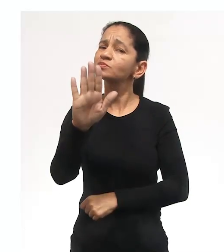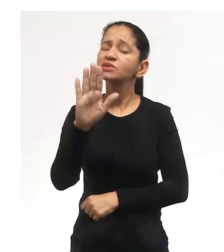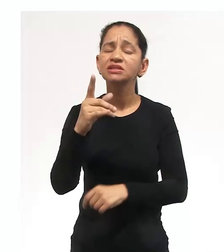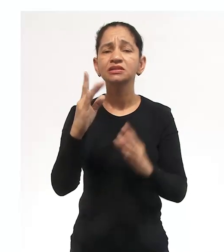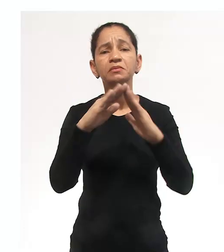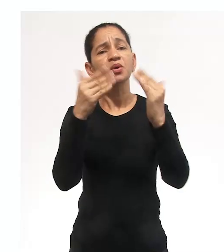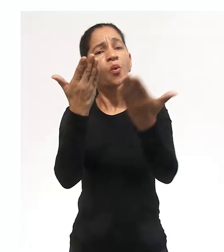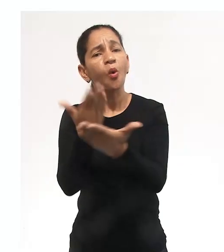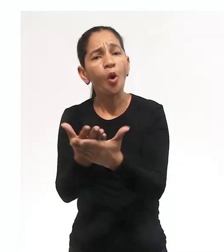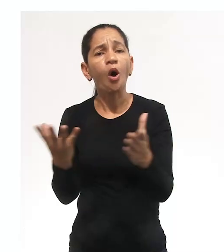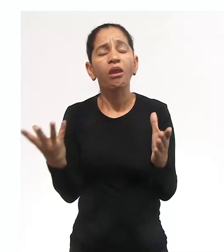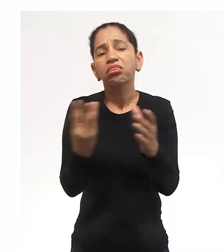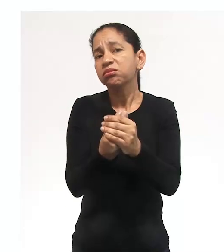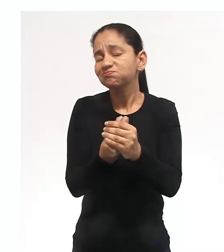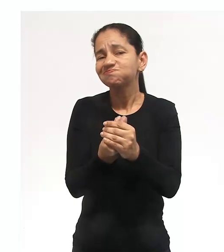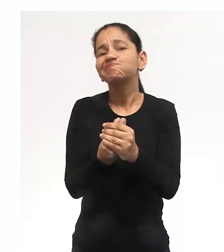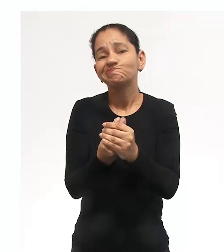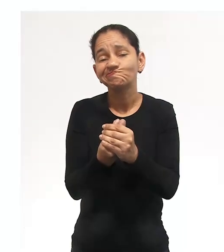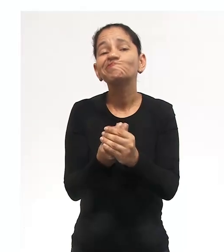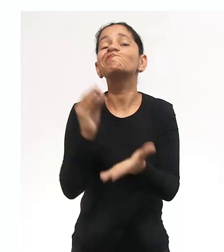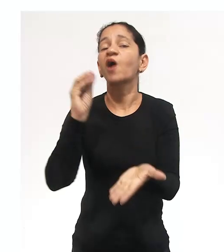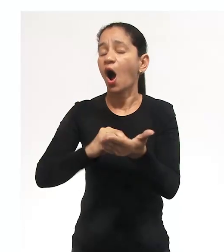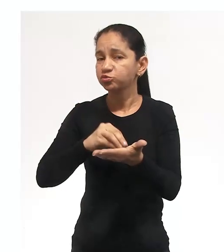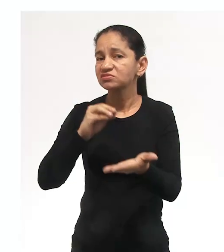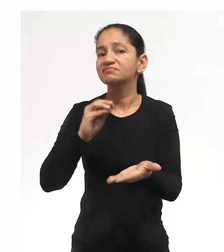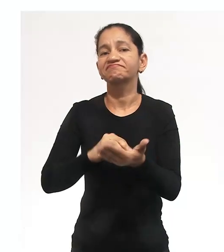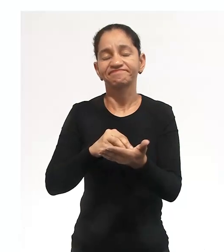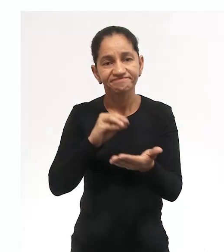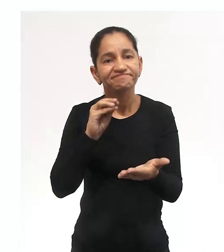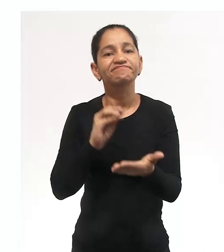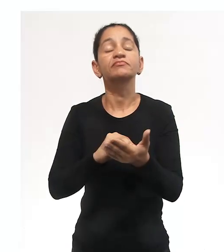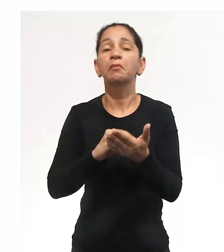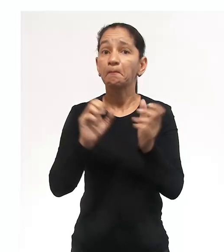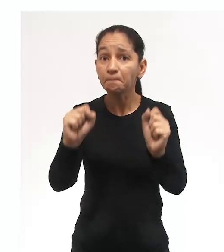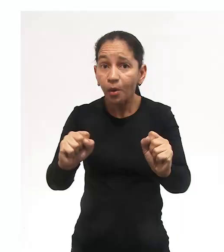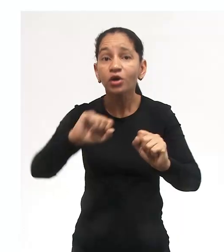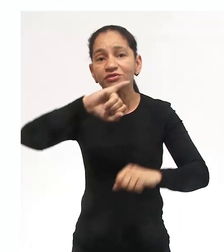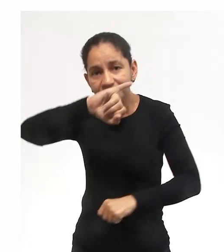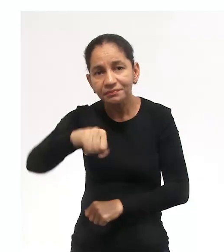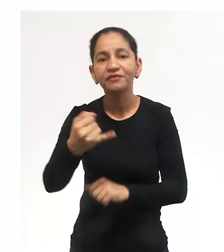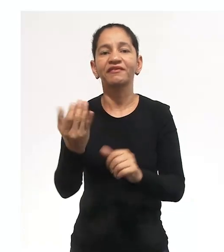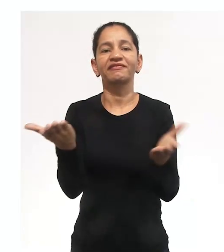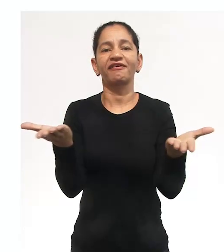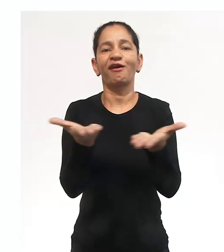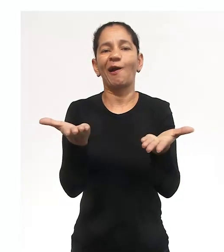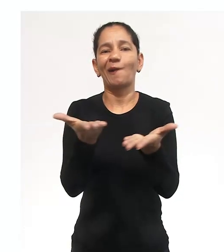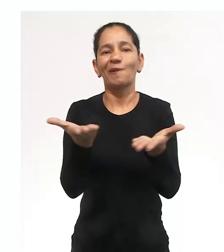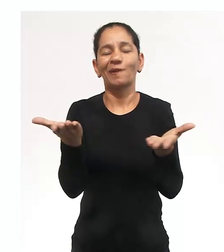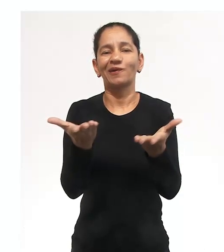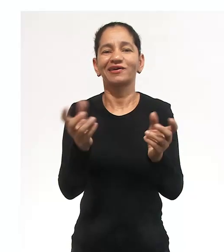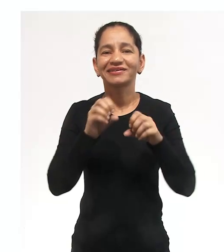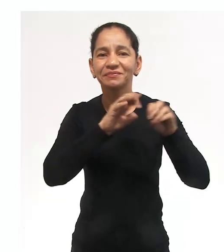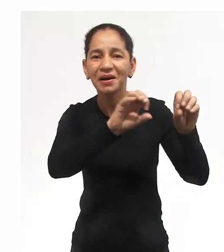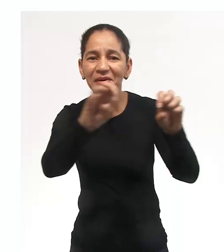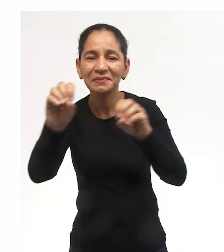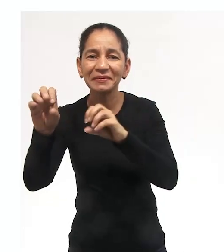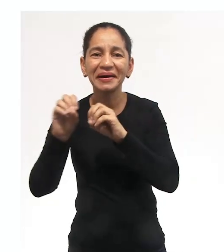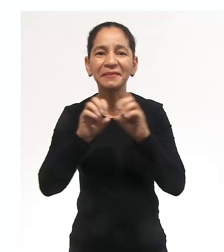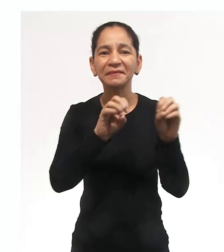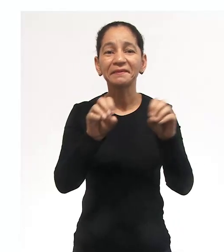encontramos nas nossas escolas. E isso é uma lacuna que nós podemos trabalhar, que nós